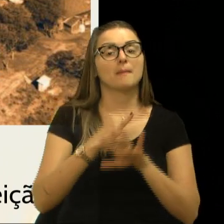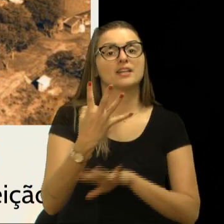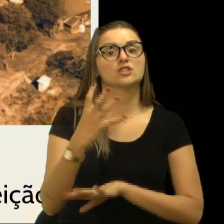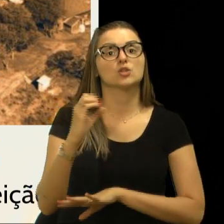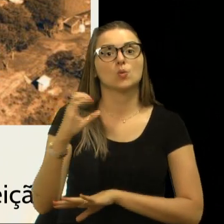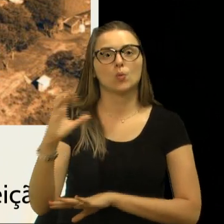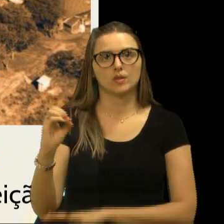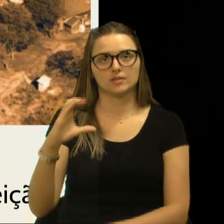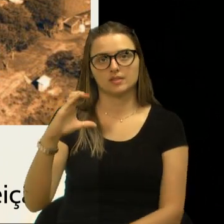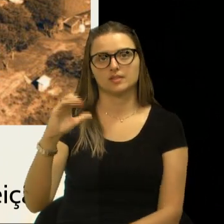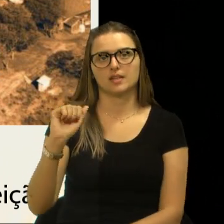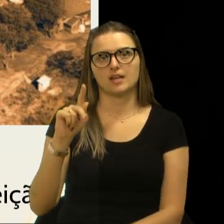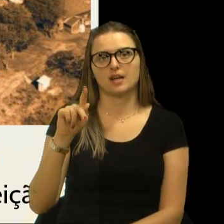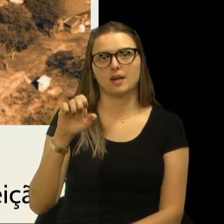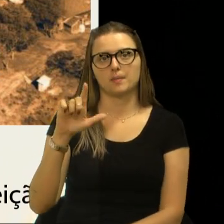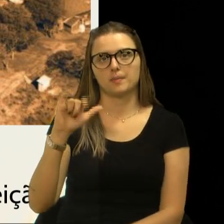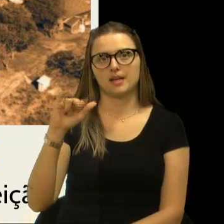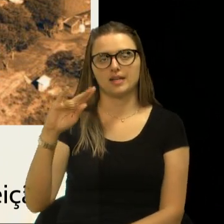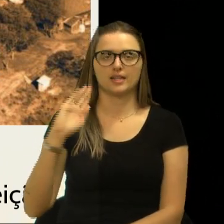famílias,